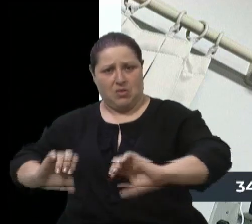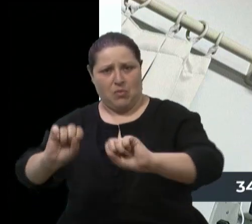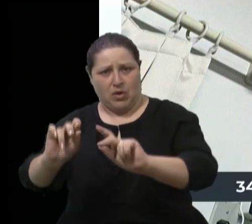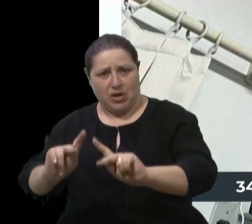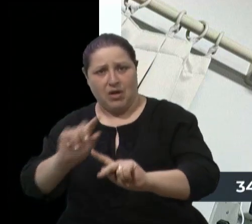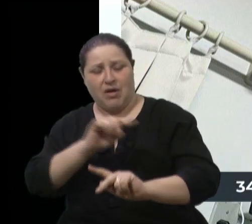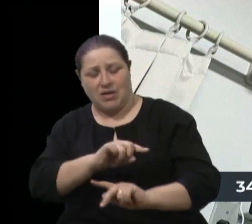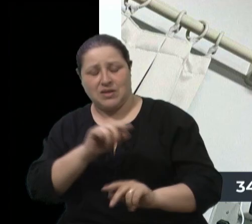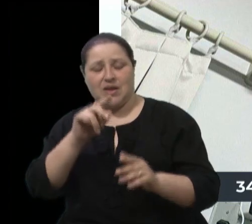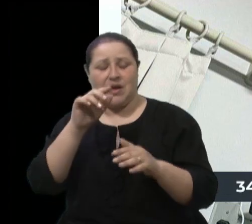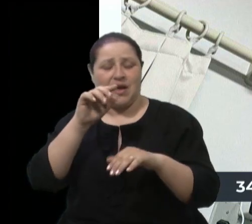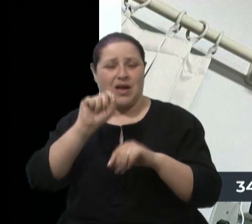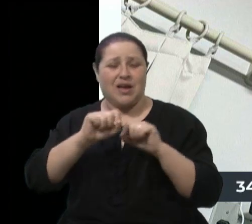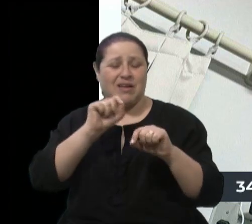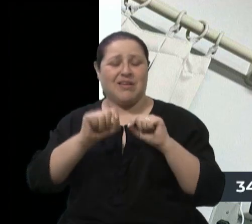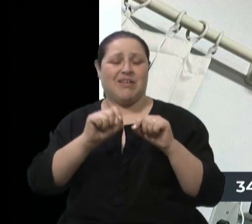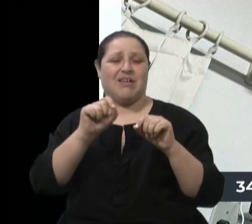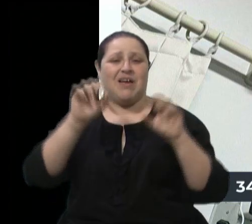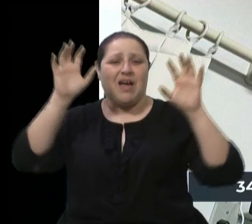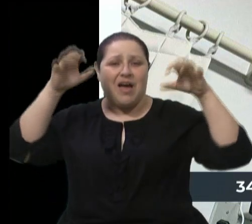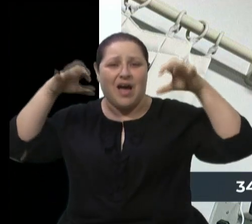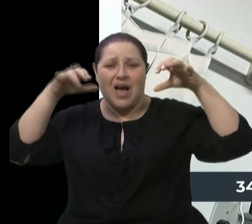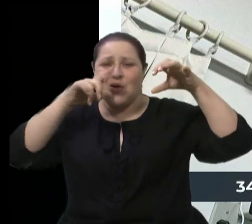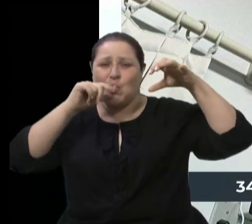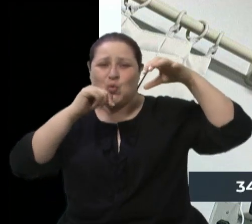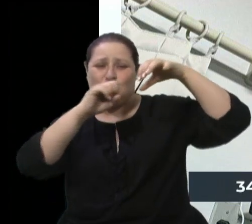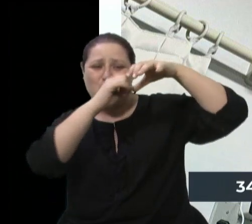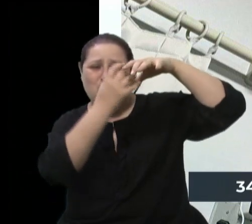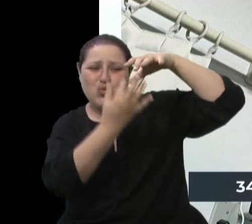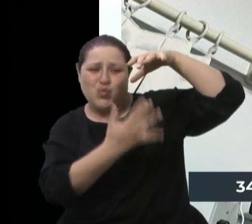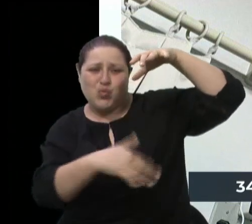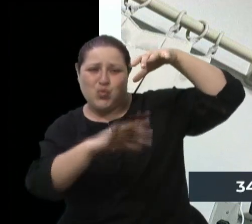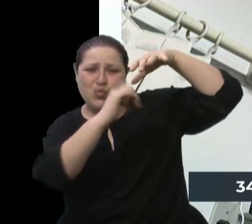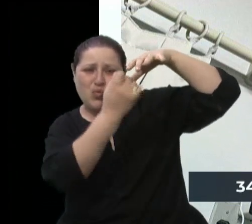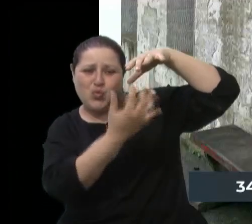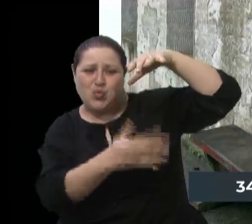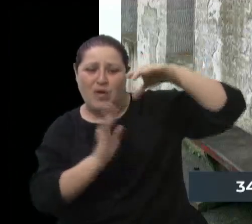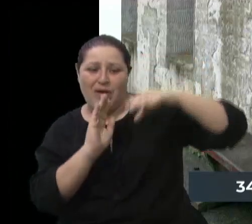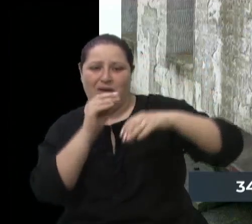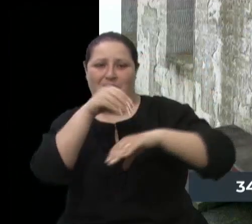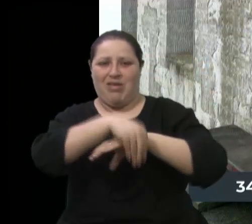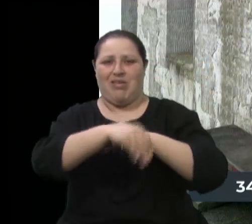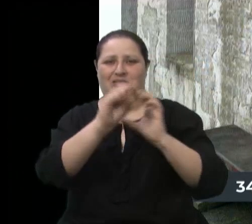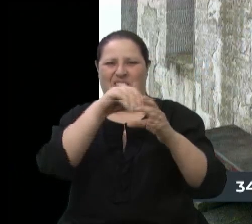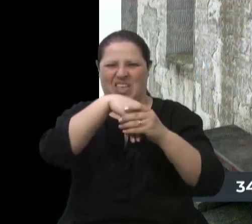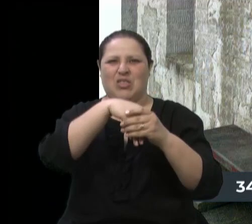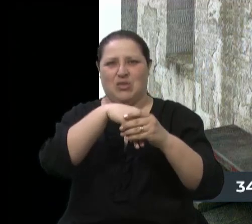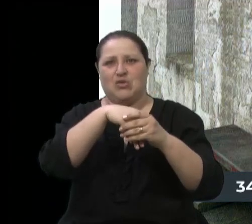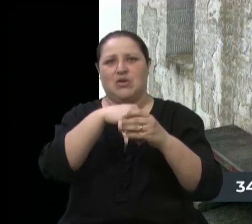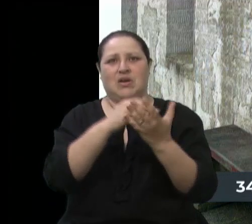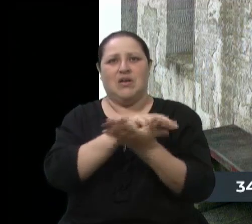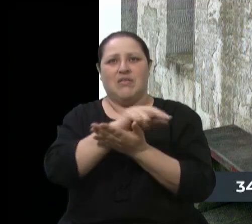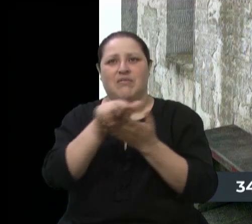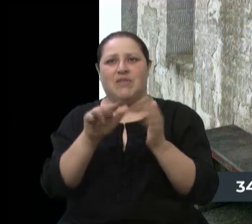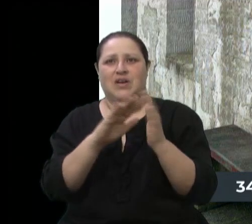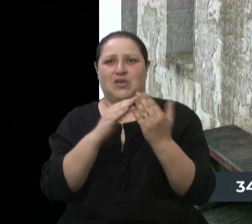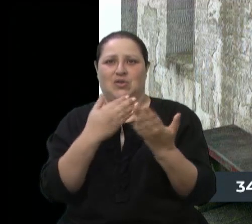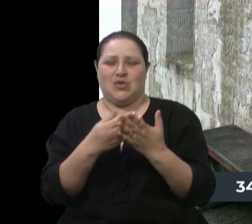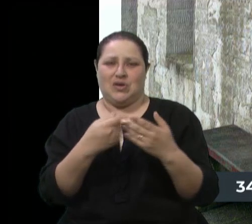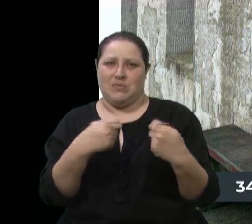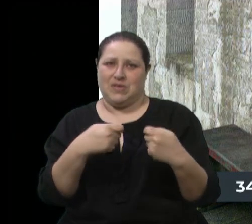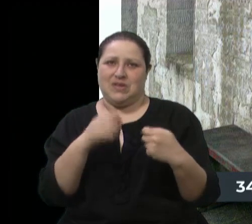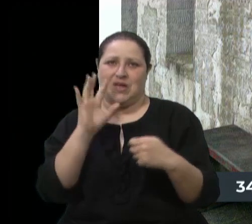de infiltração grave de várias das nossas escolas que precisa ser resolvido. Essa é